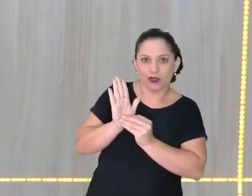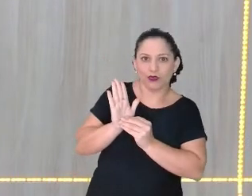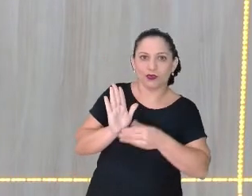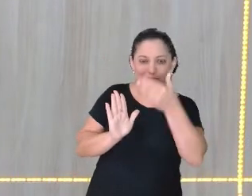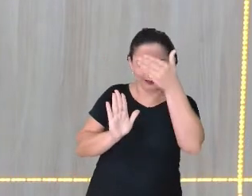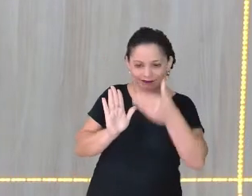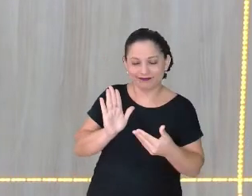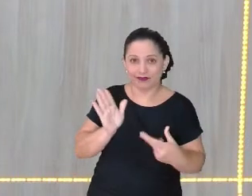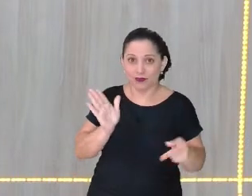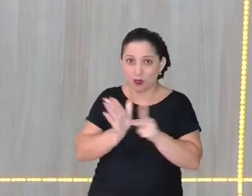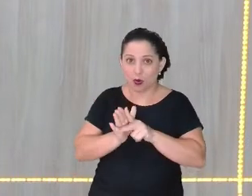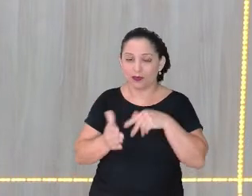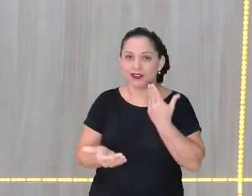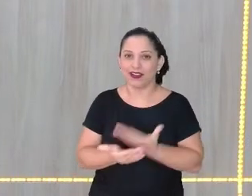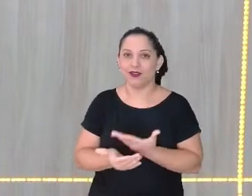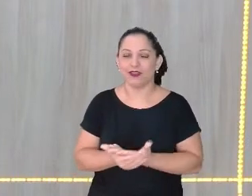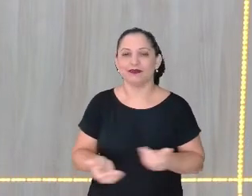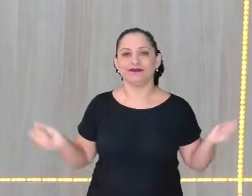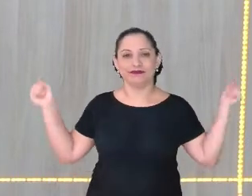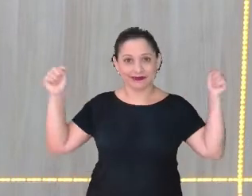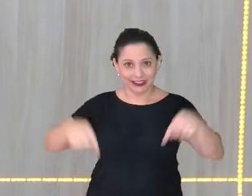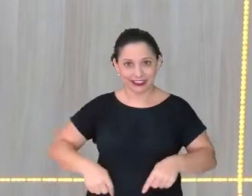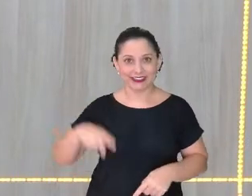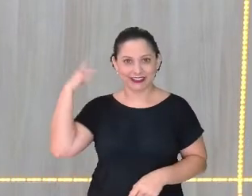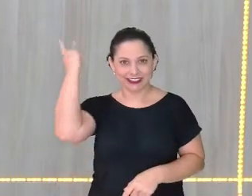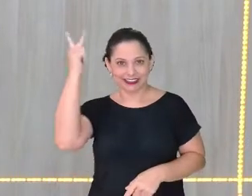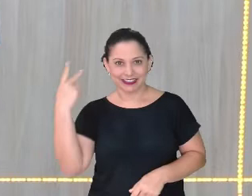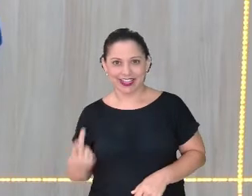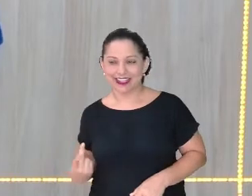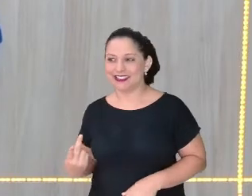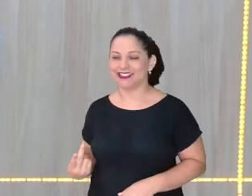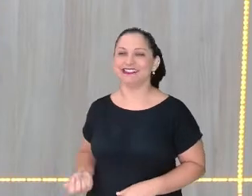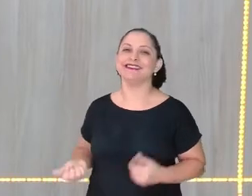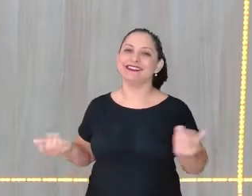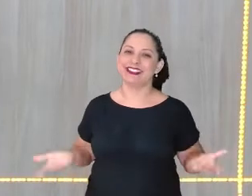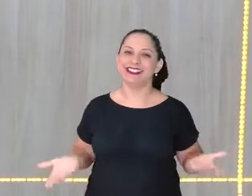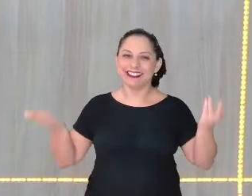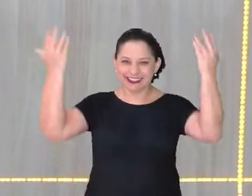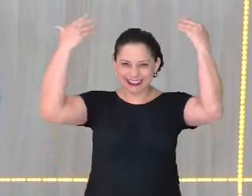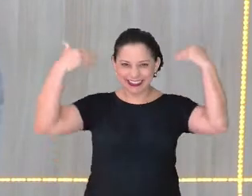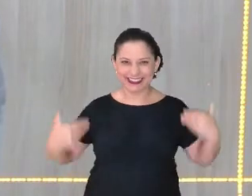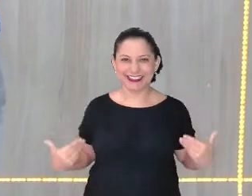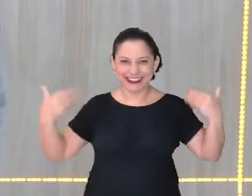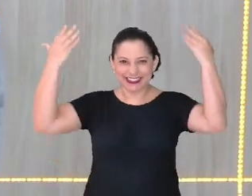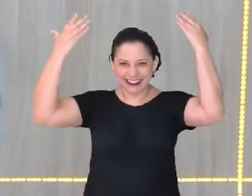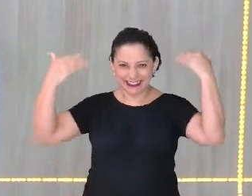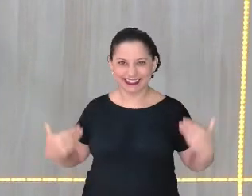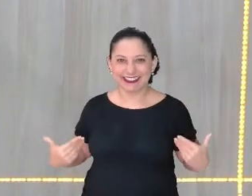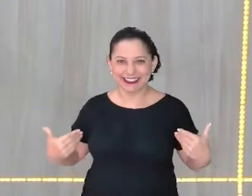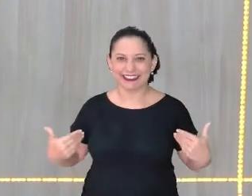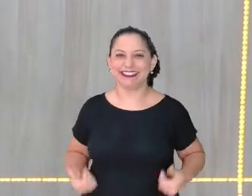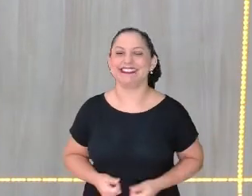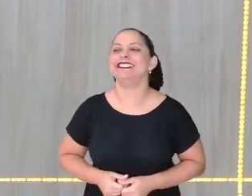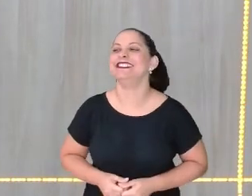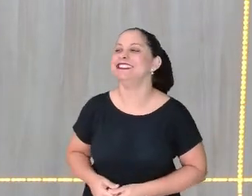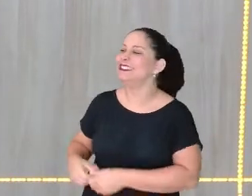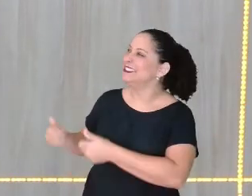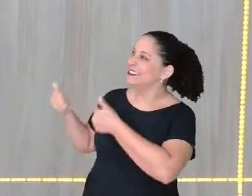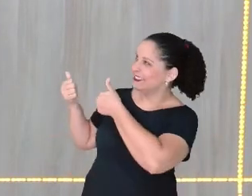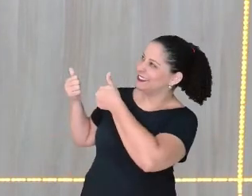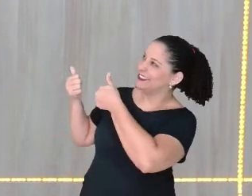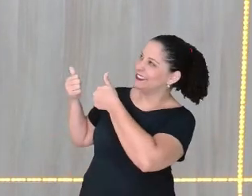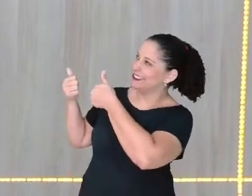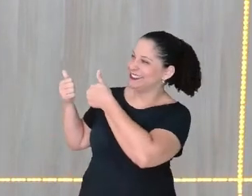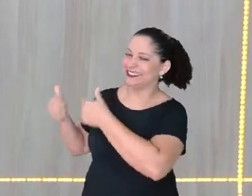bonita. Hoje estamos aqui com Késia. Késia, cadê Késia aqui? Oi, Késia, tudo